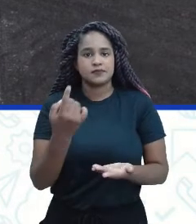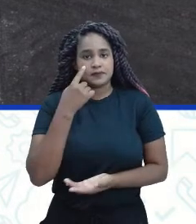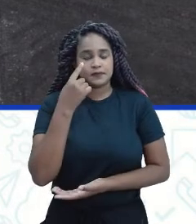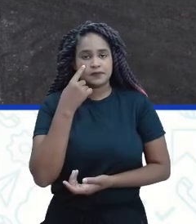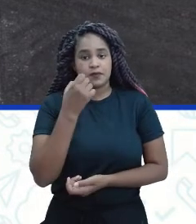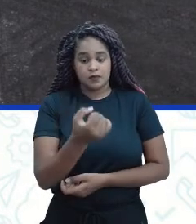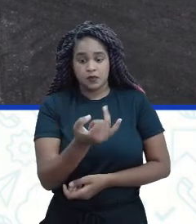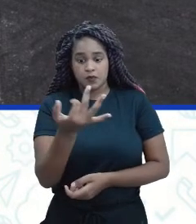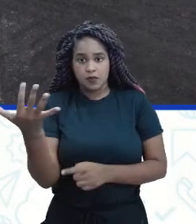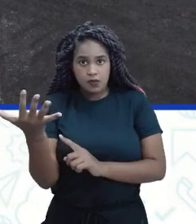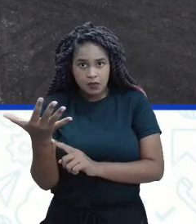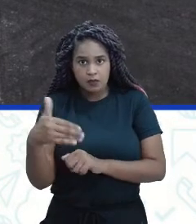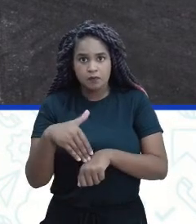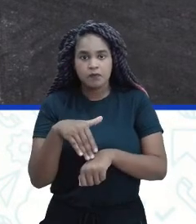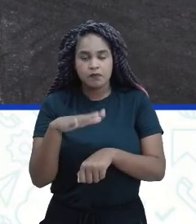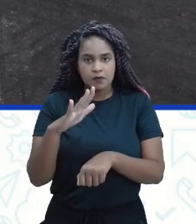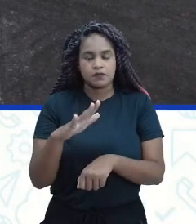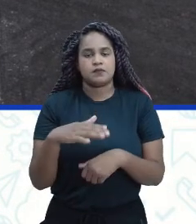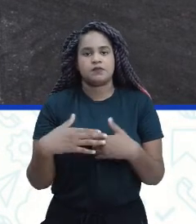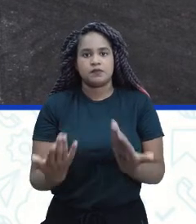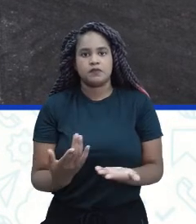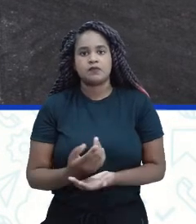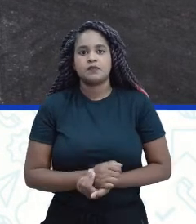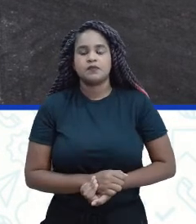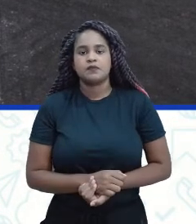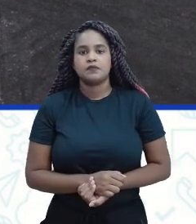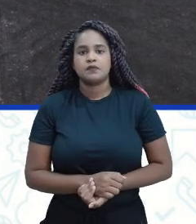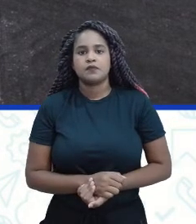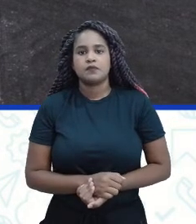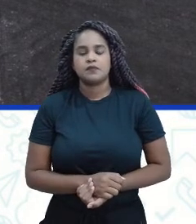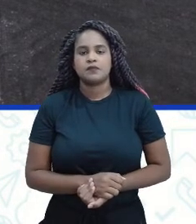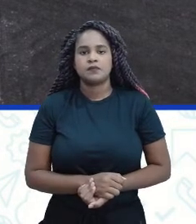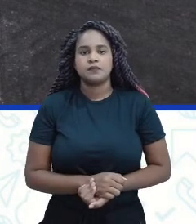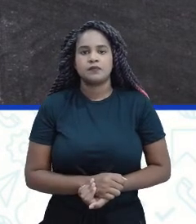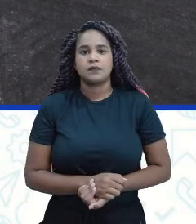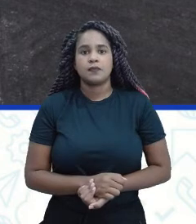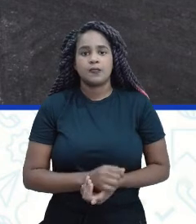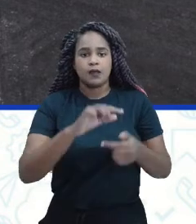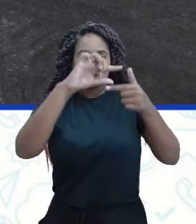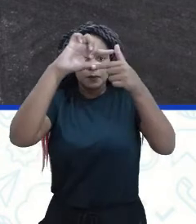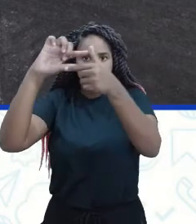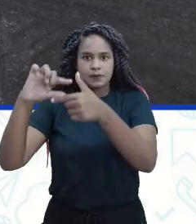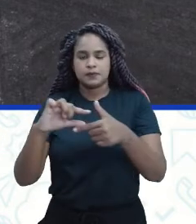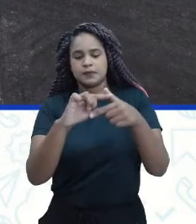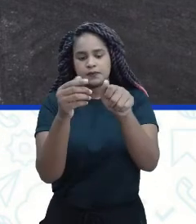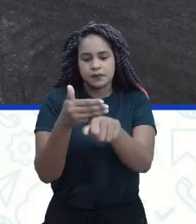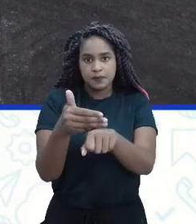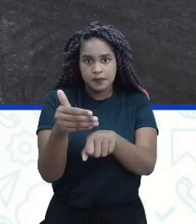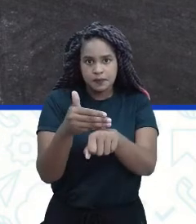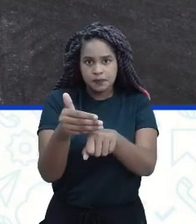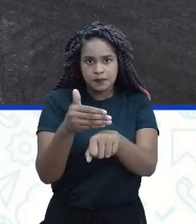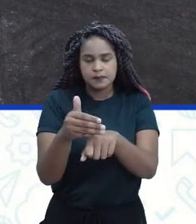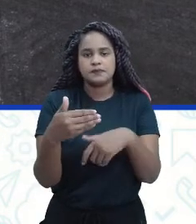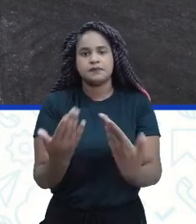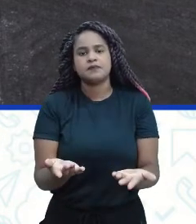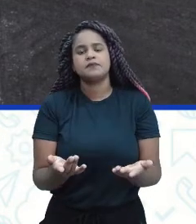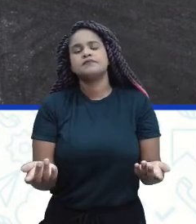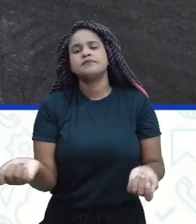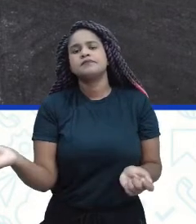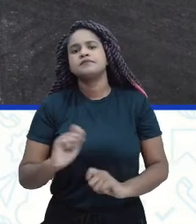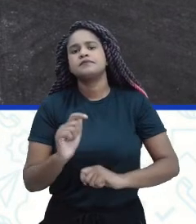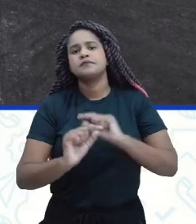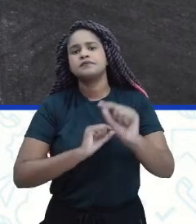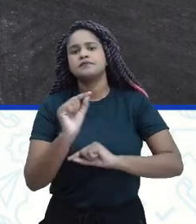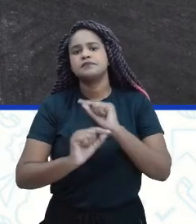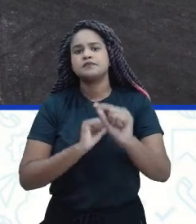maior. A ideia inicial dessa explanação, né? Desses pontos pintados de maneira espalhada, é que a gente pode pegar